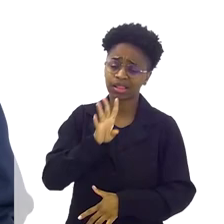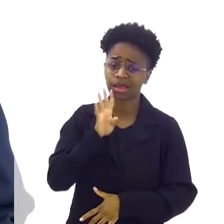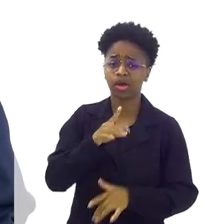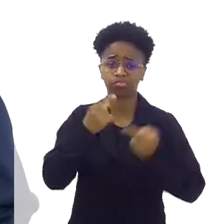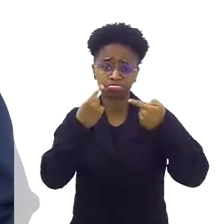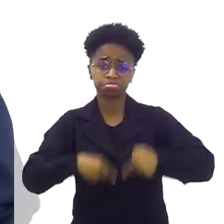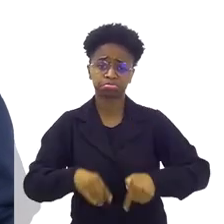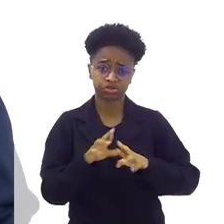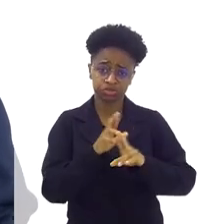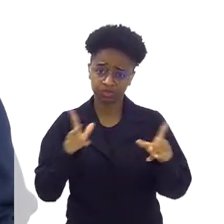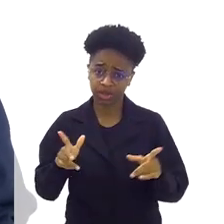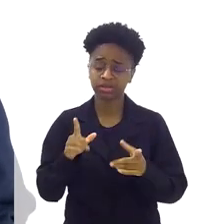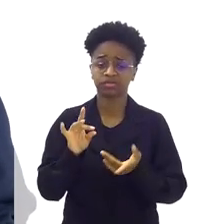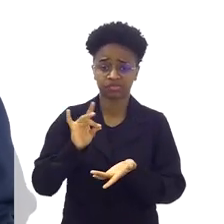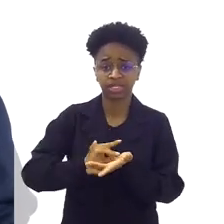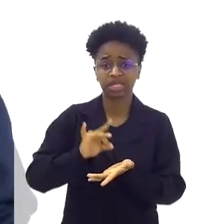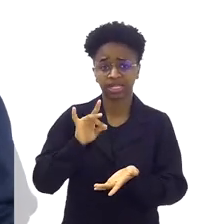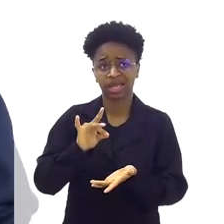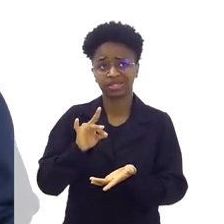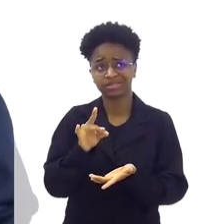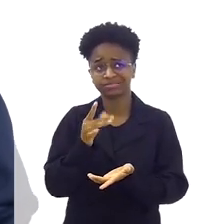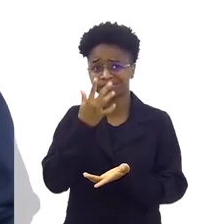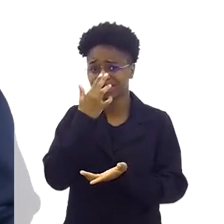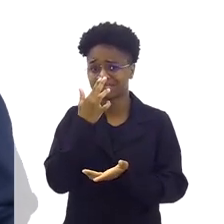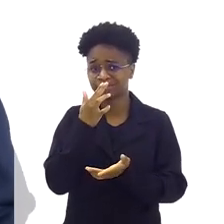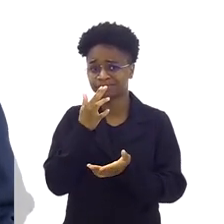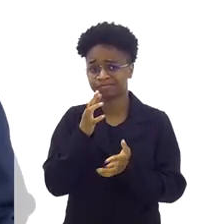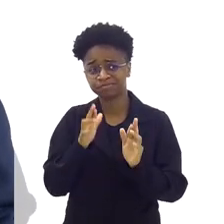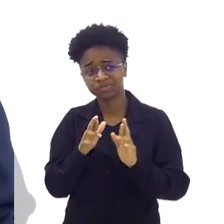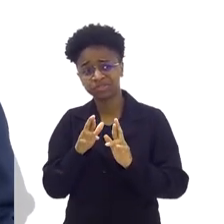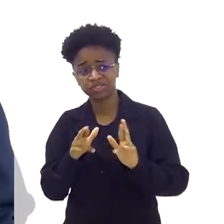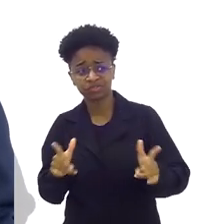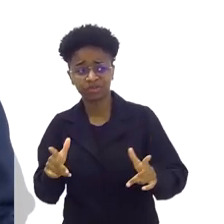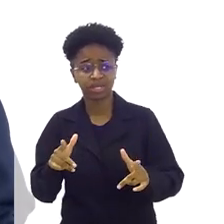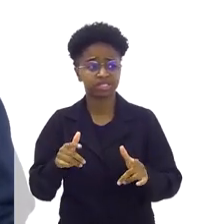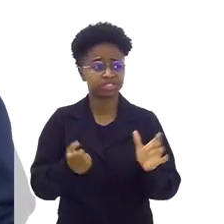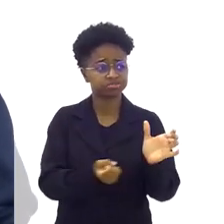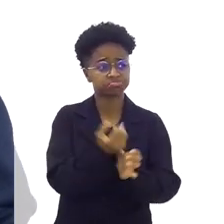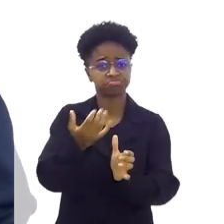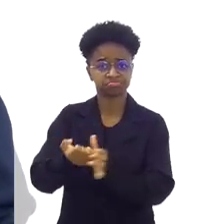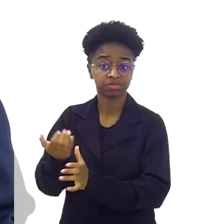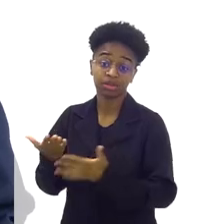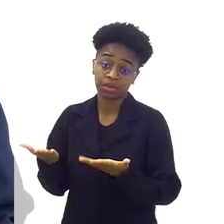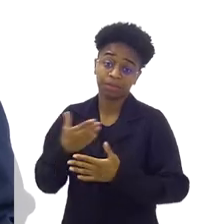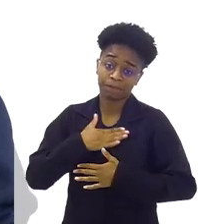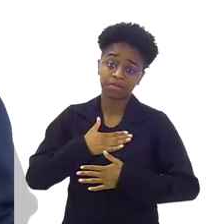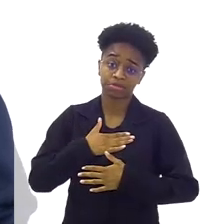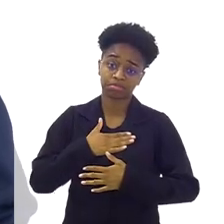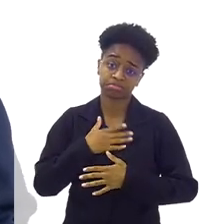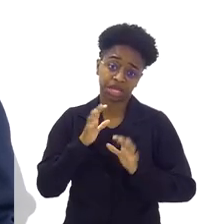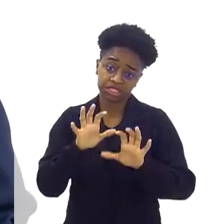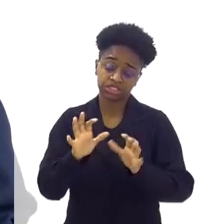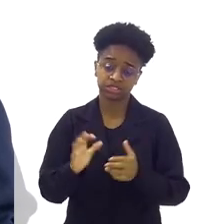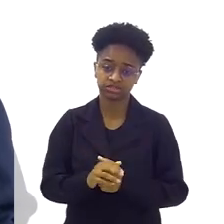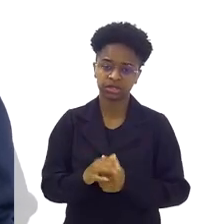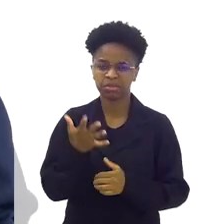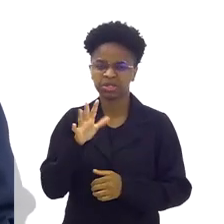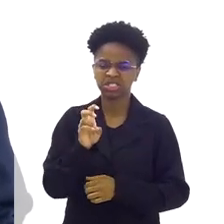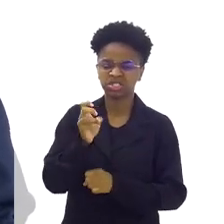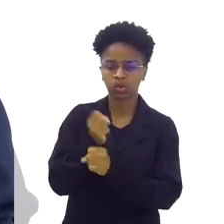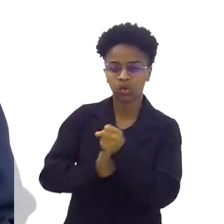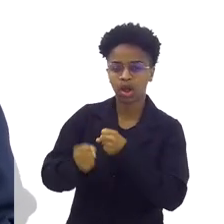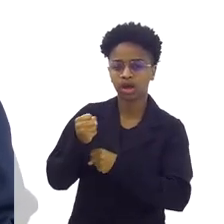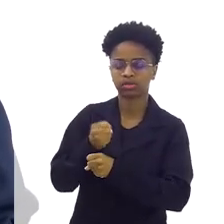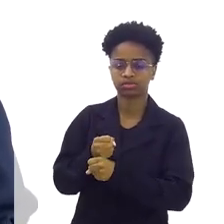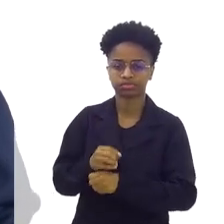legal, é um desafio diferente, é uma coisa realmente fora, que era fora do senso comum de produção. Então, para mim, foi esse lugar, há